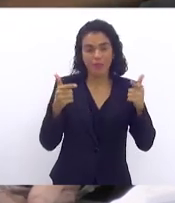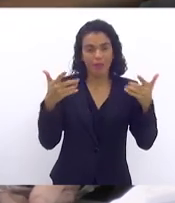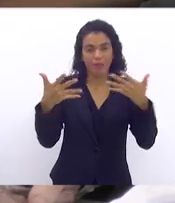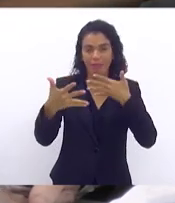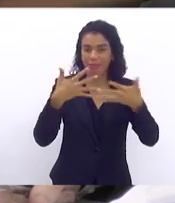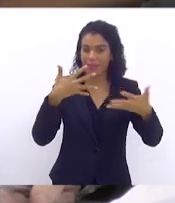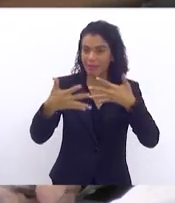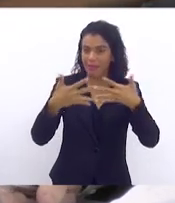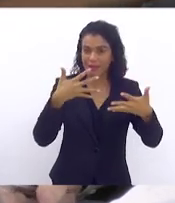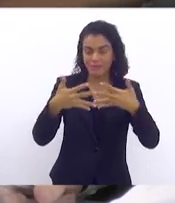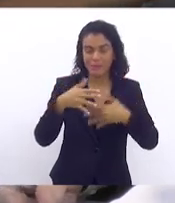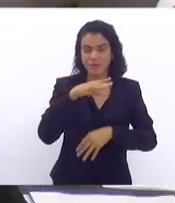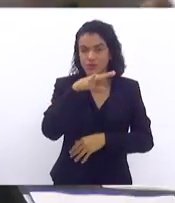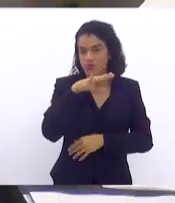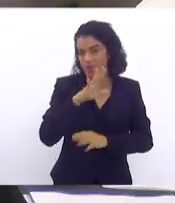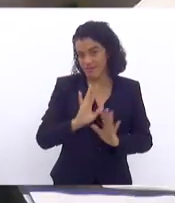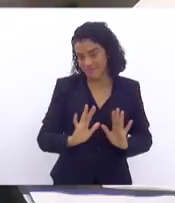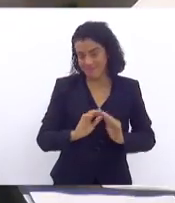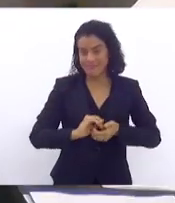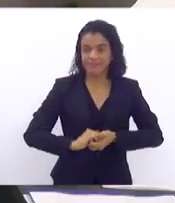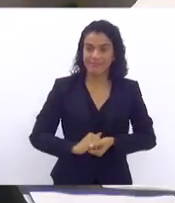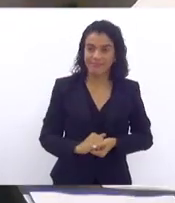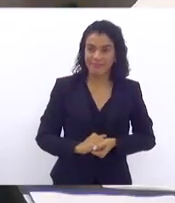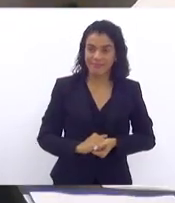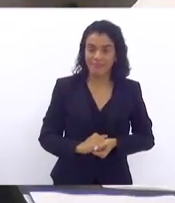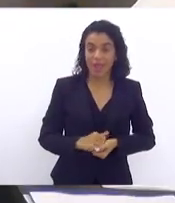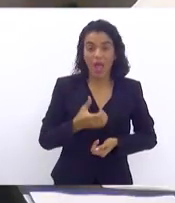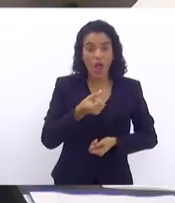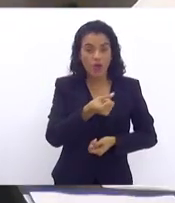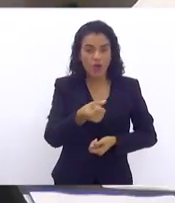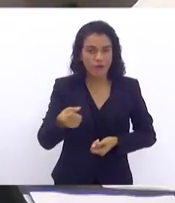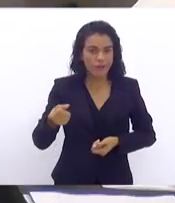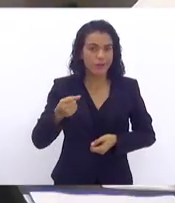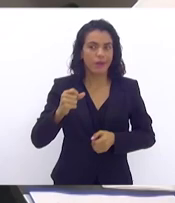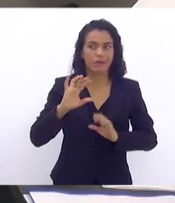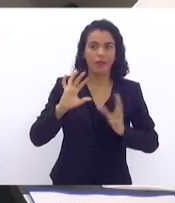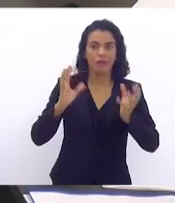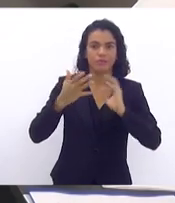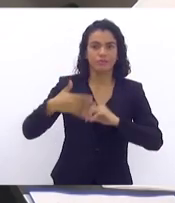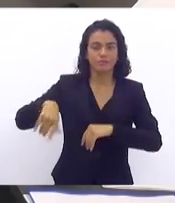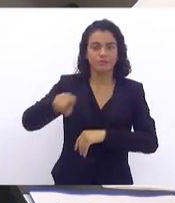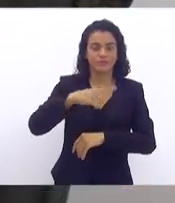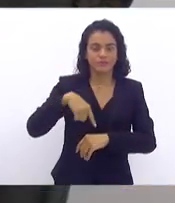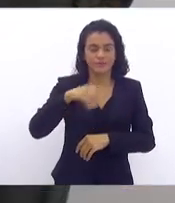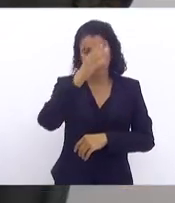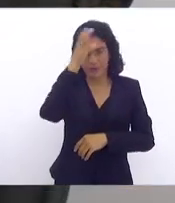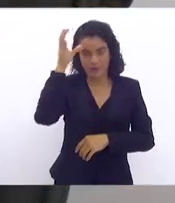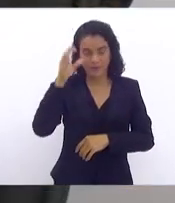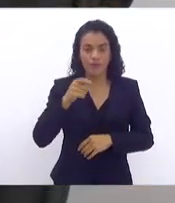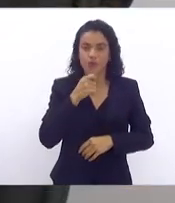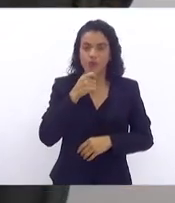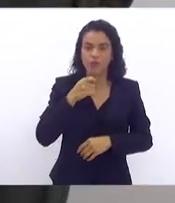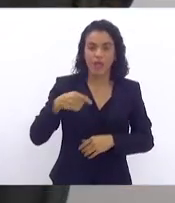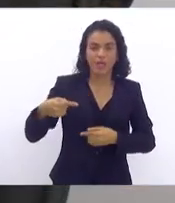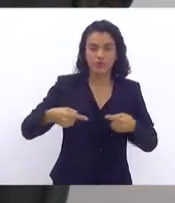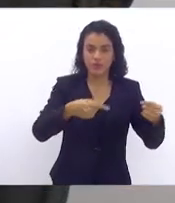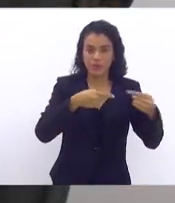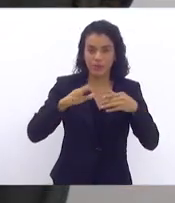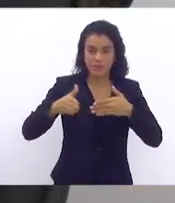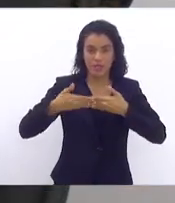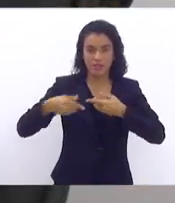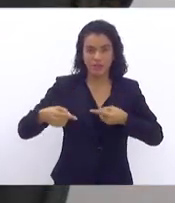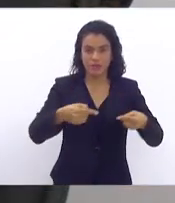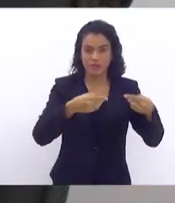transparência que seja ruim. Covardia que tem acontecido com muitos consumidores. Em discussão, não havendo o que queira discutir,